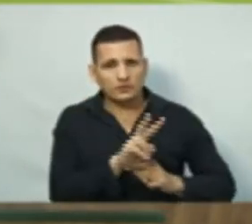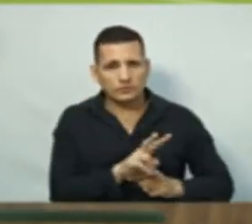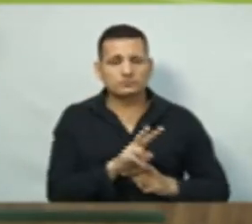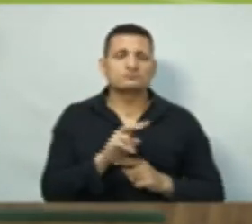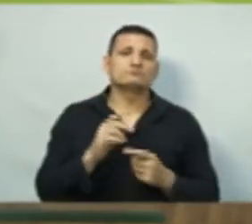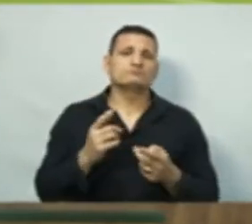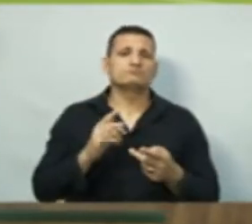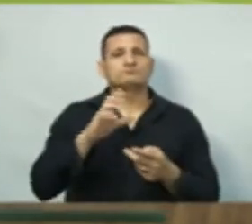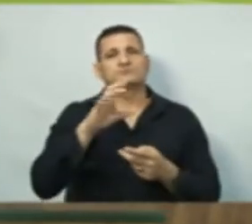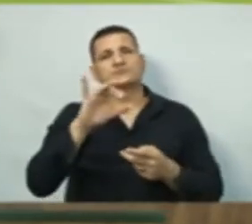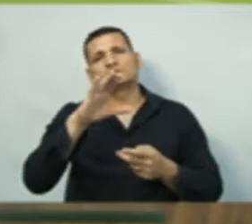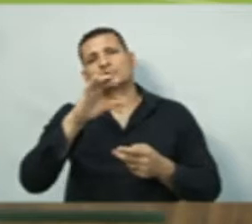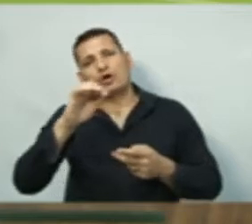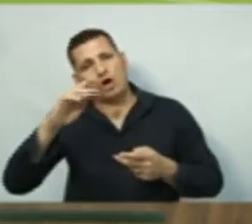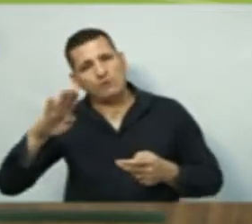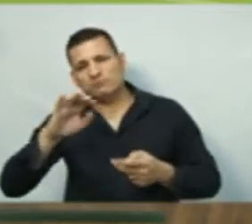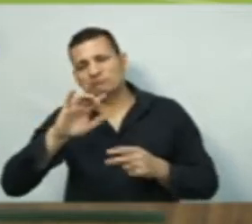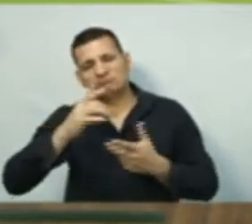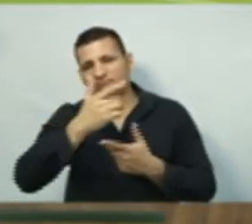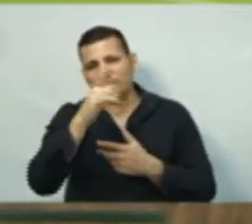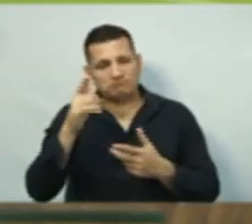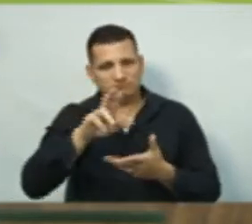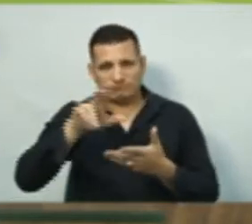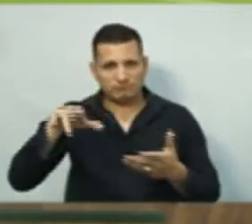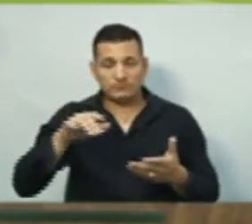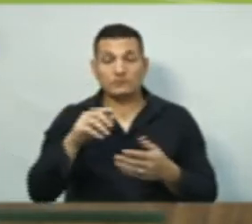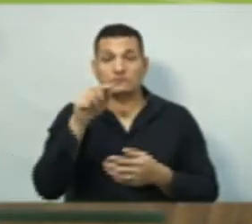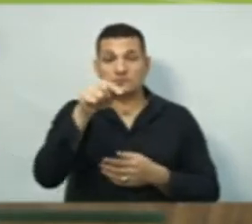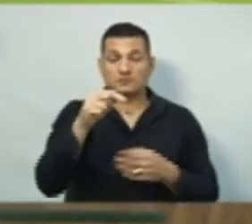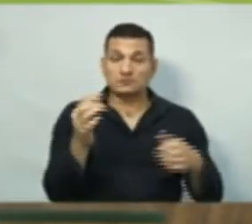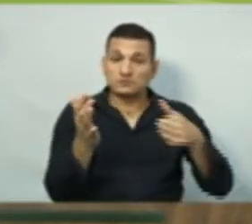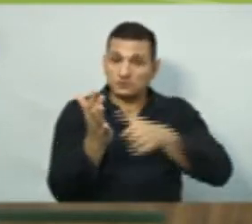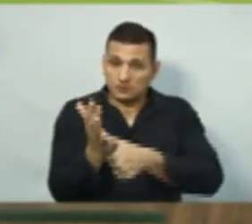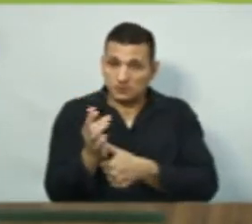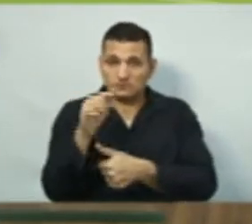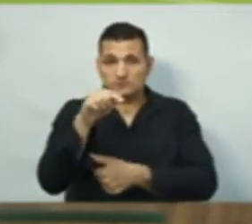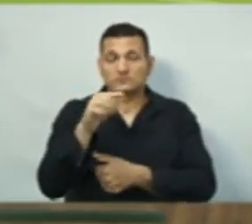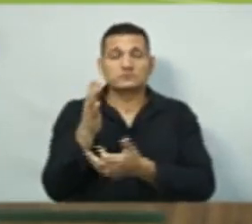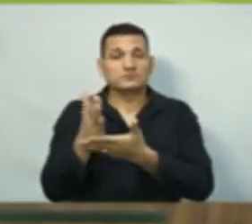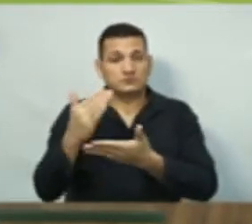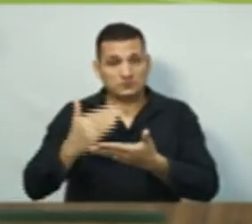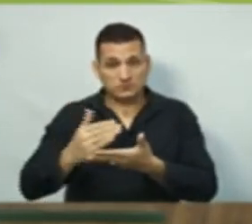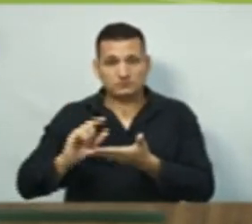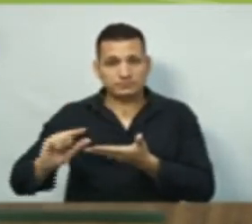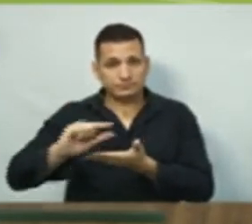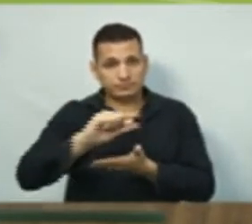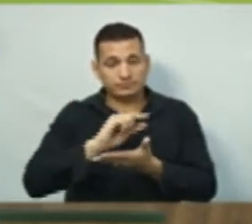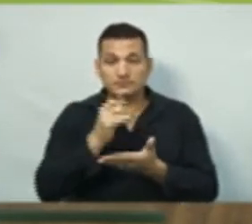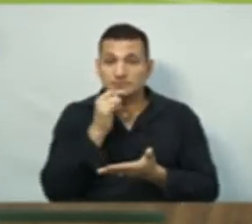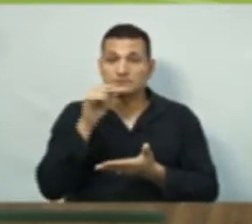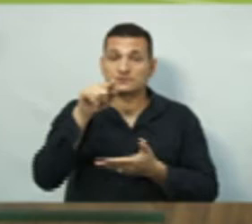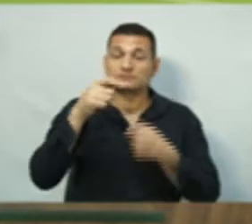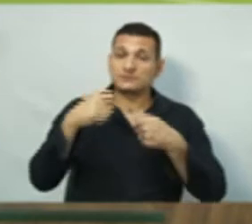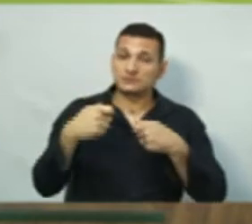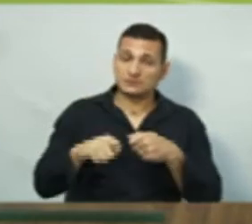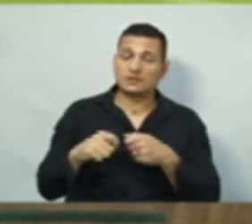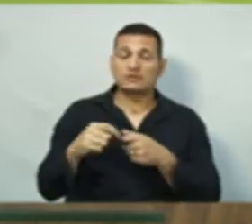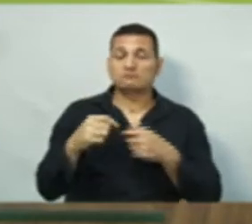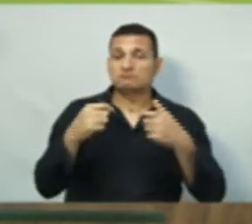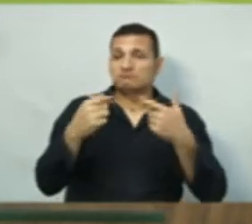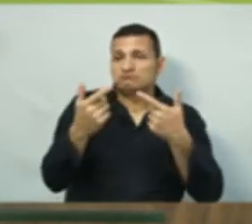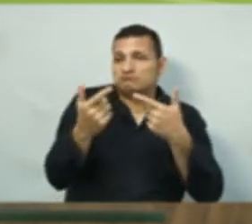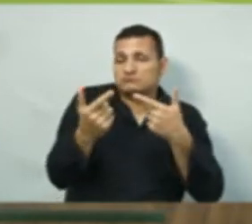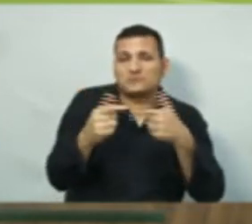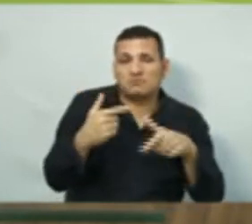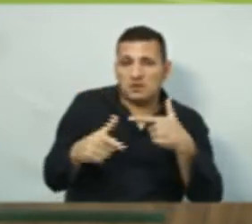ou Bancob temos como exemplo. Enfim, você além de ser associado, você divide o lucro e se você precisar de um prestador de serviço,